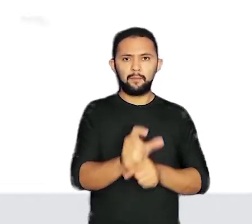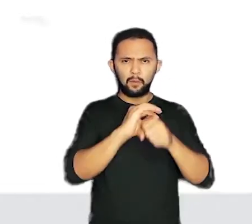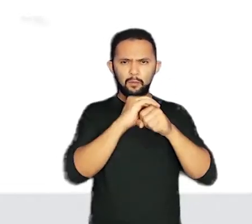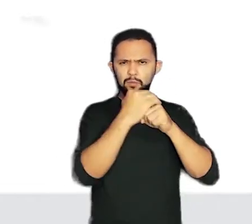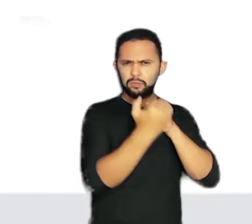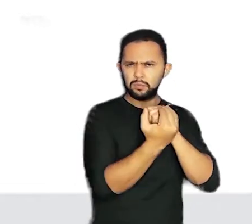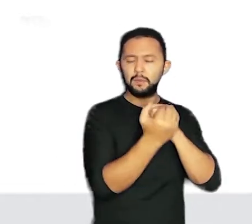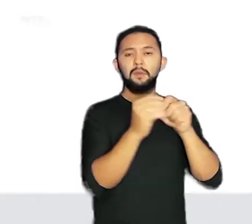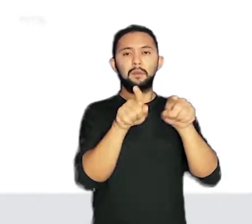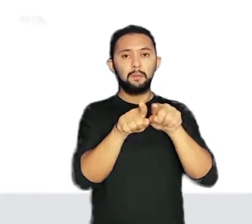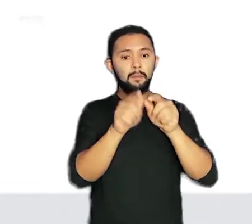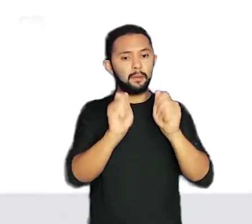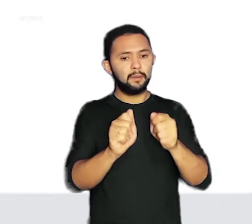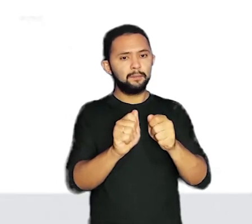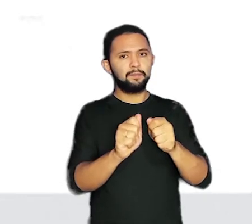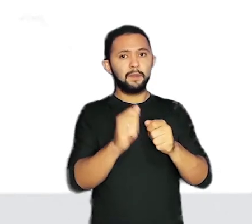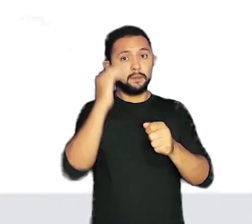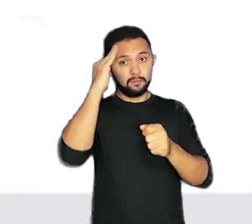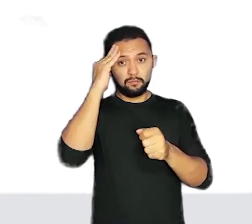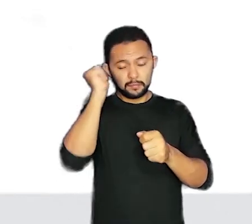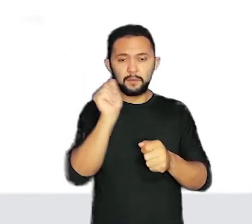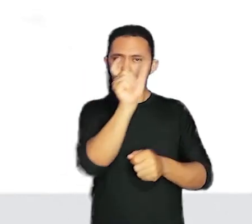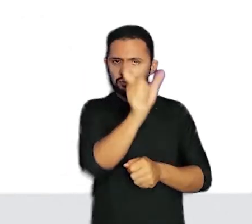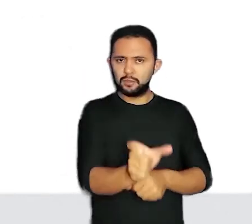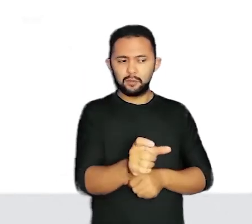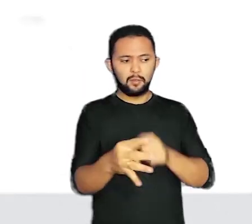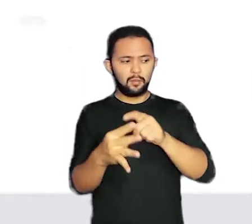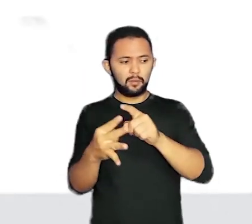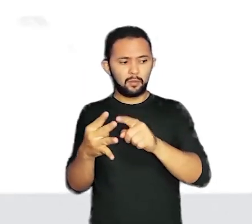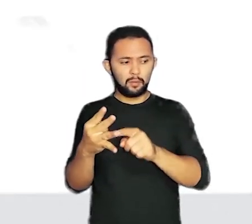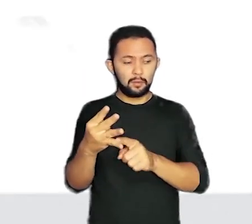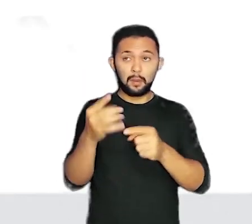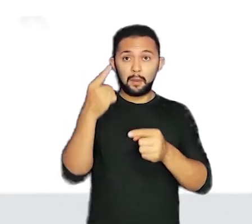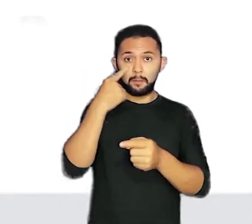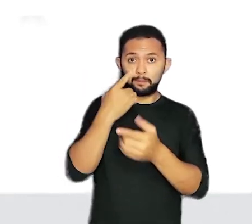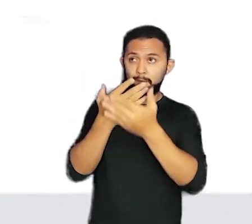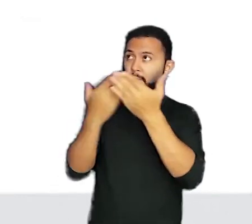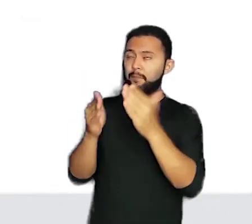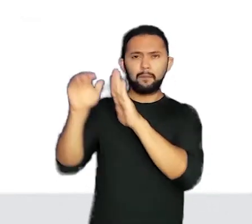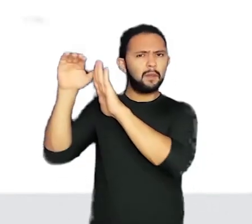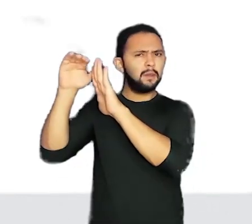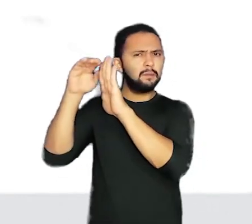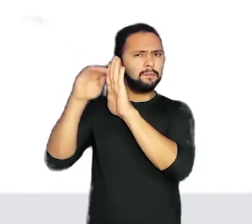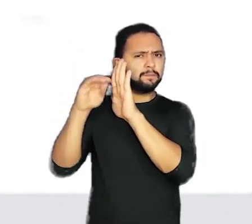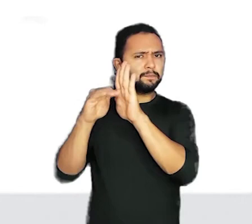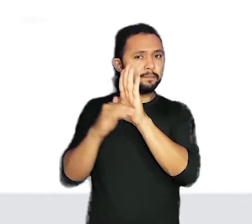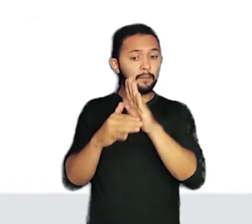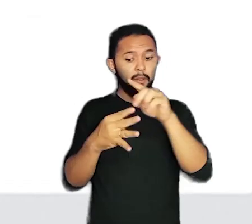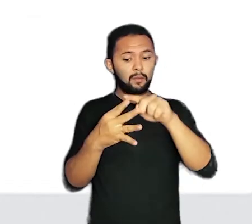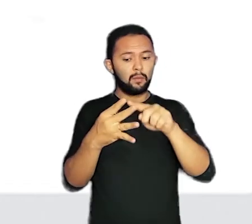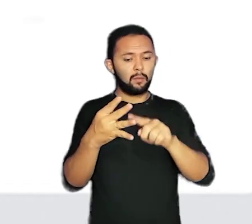simples, ele pode ser composto, ele pode ser implícito, ele pode ser indeterminado e ele pode